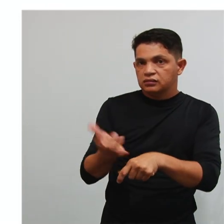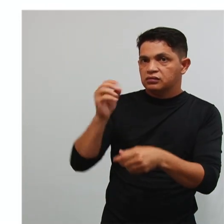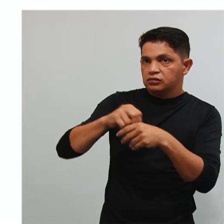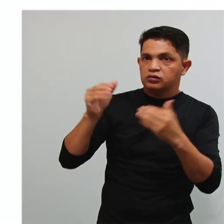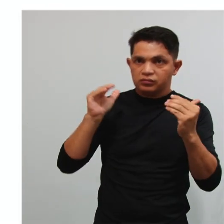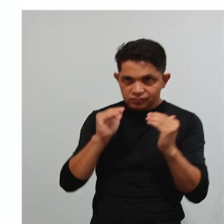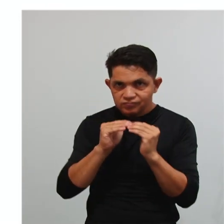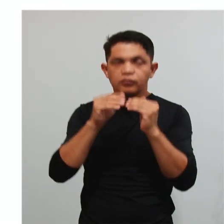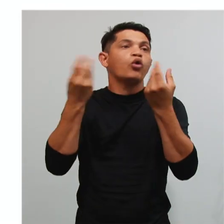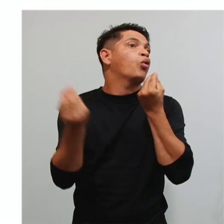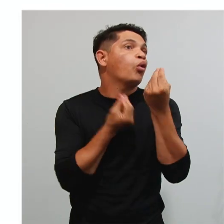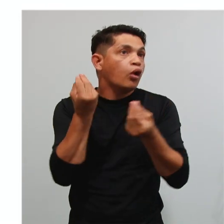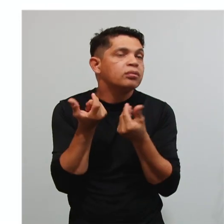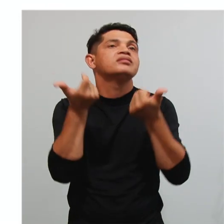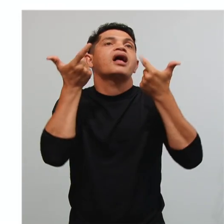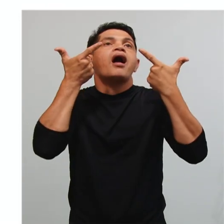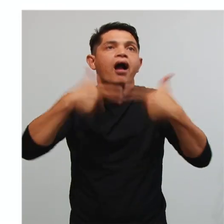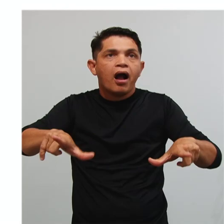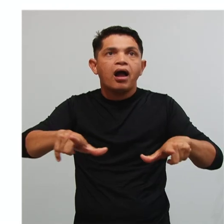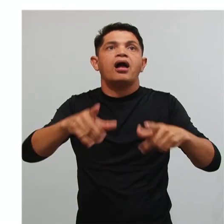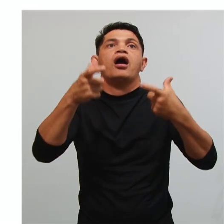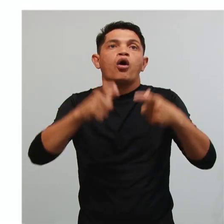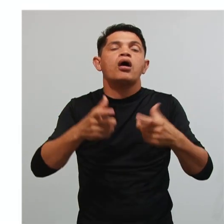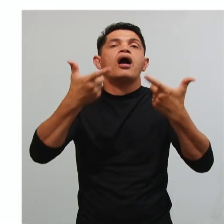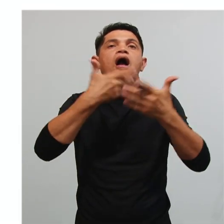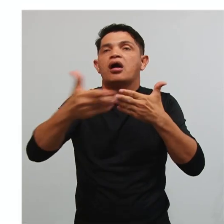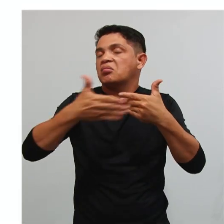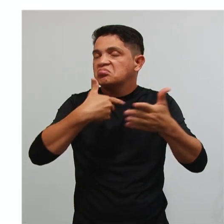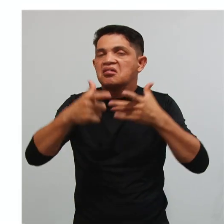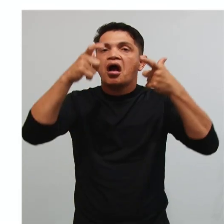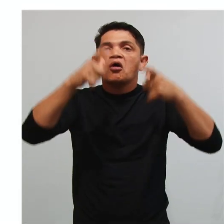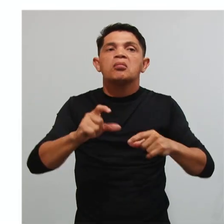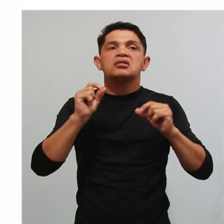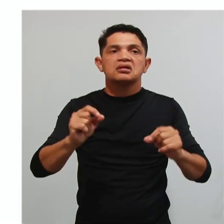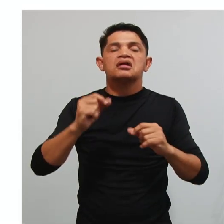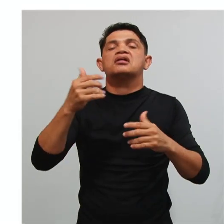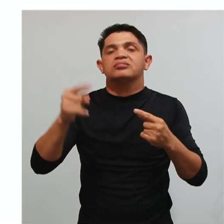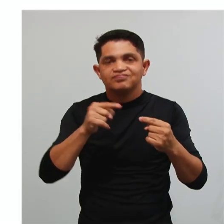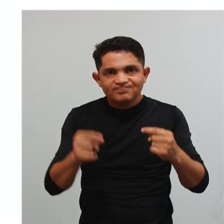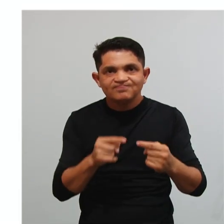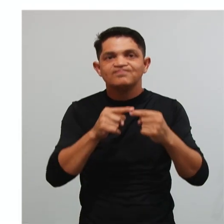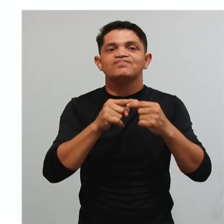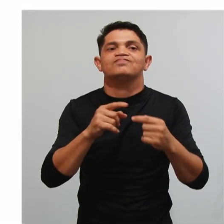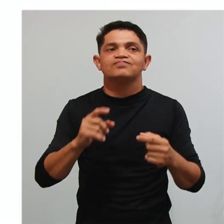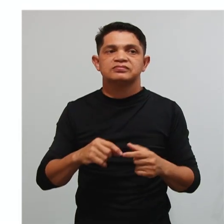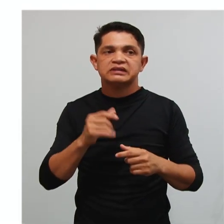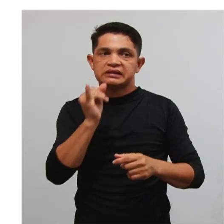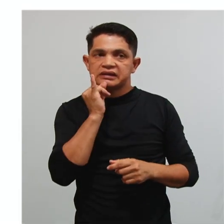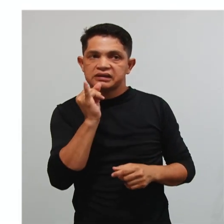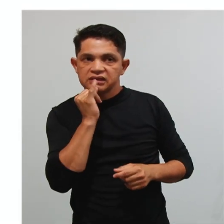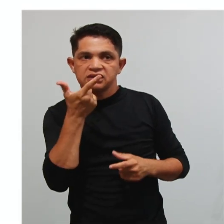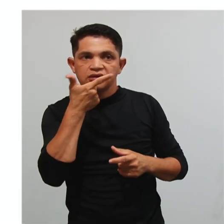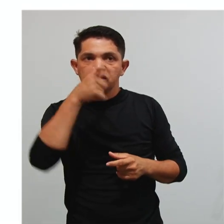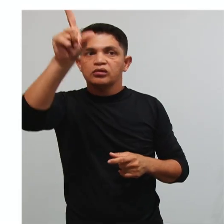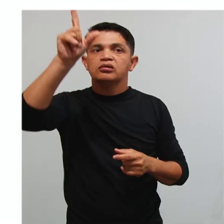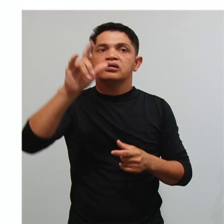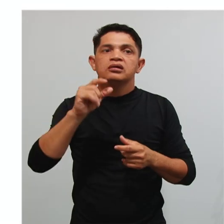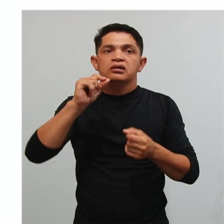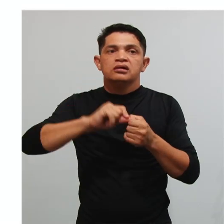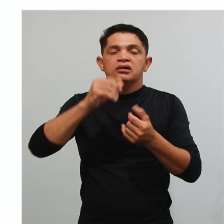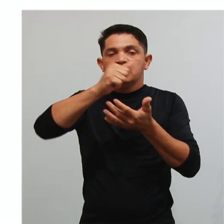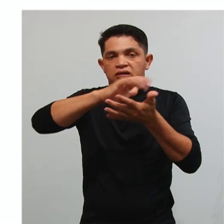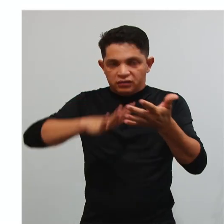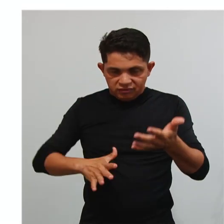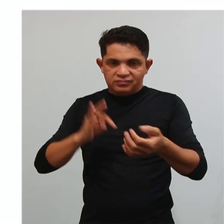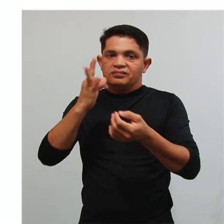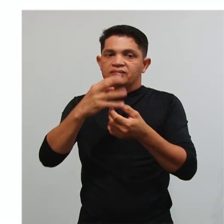a situação, mas algumas características são fixas. Por exemplo, todo relatório vai ser um texto